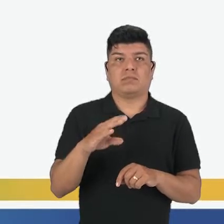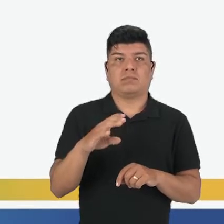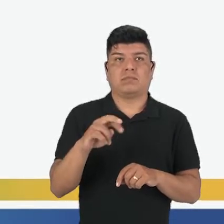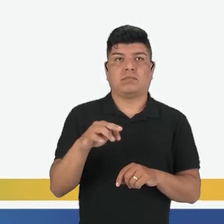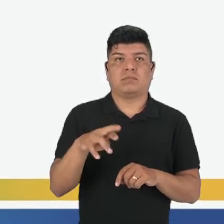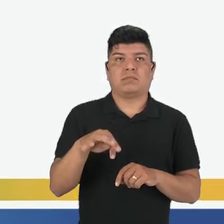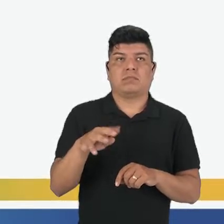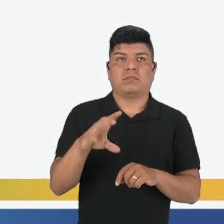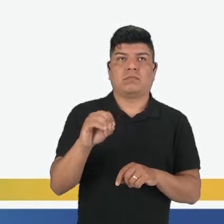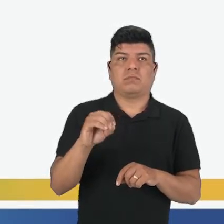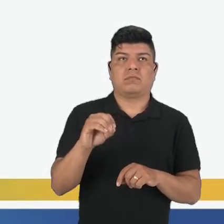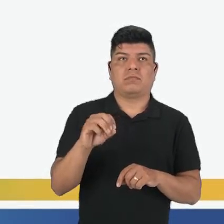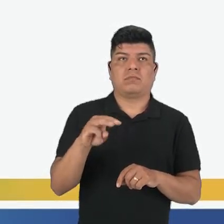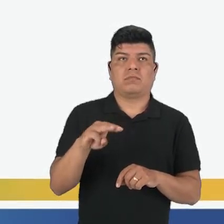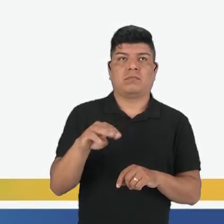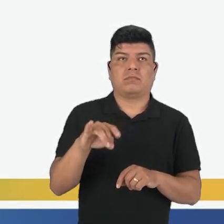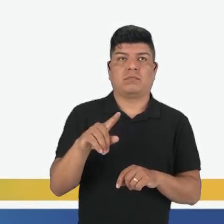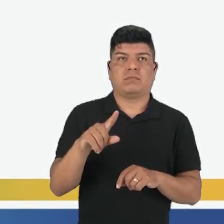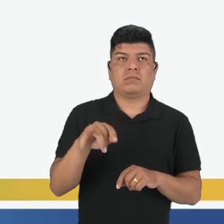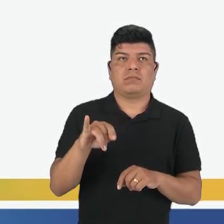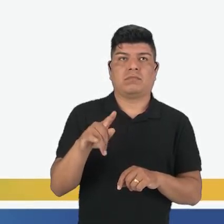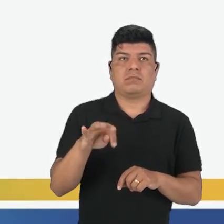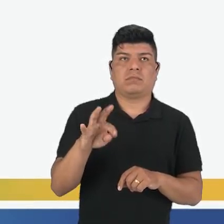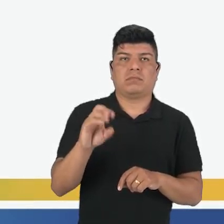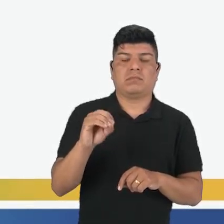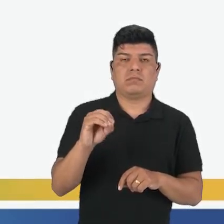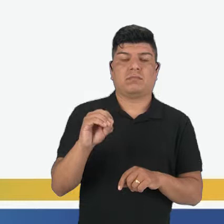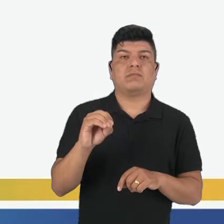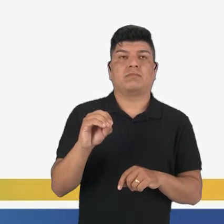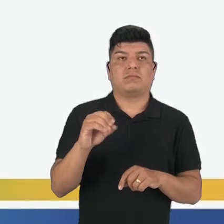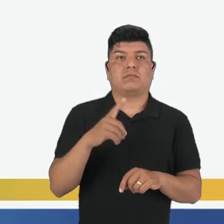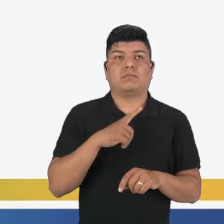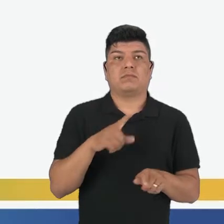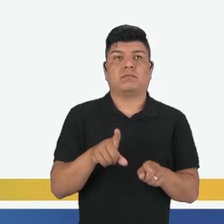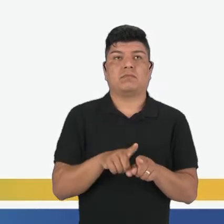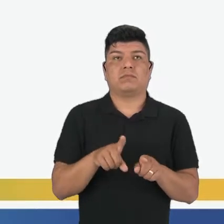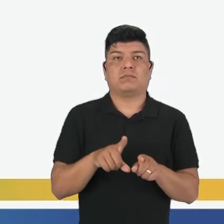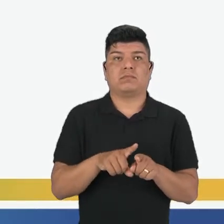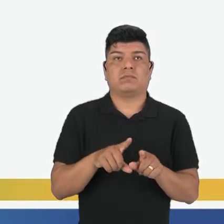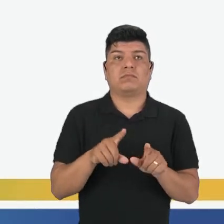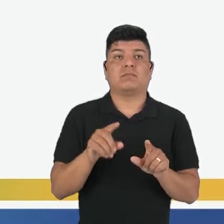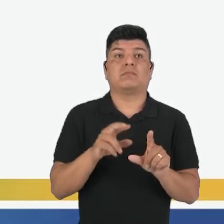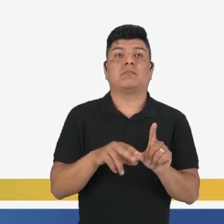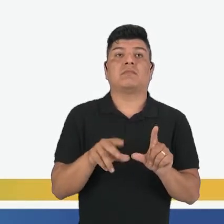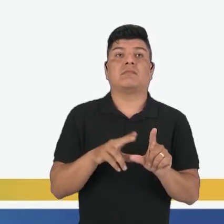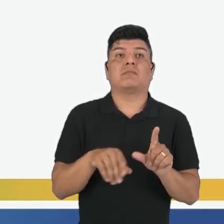centílitro, o mililitro. E aí nós temos as siglas,